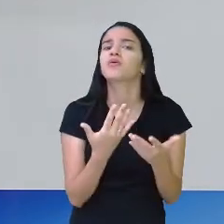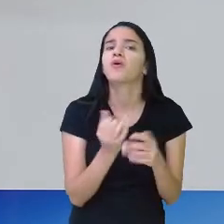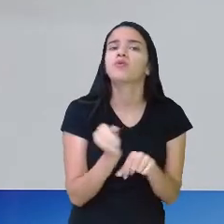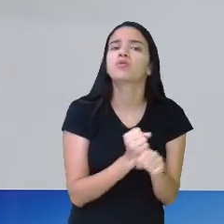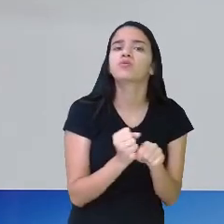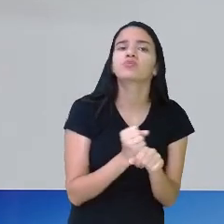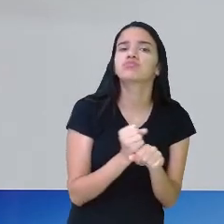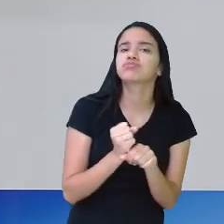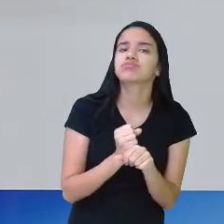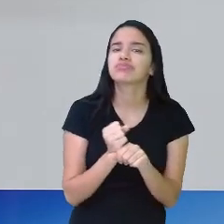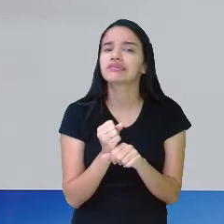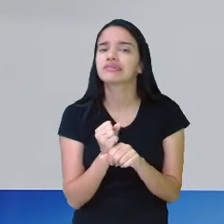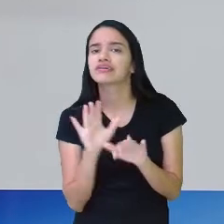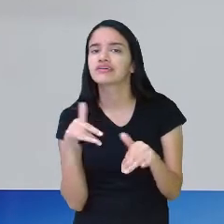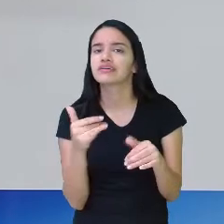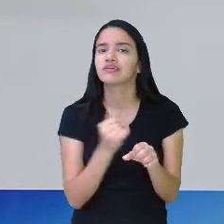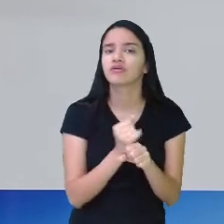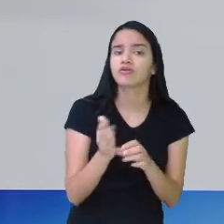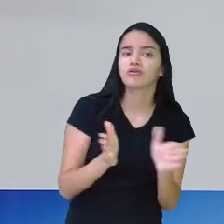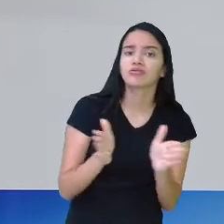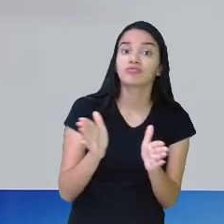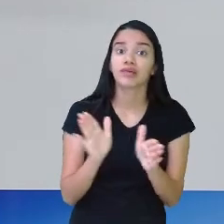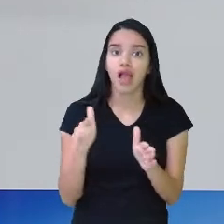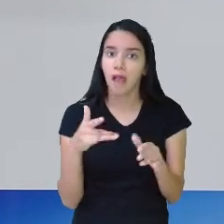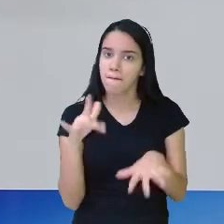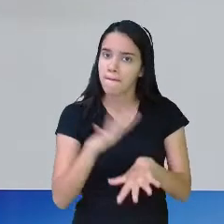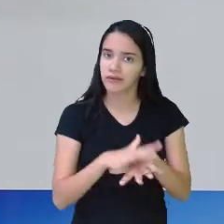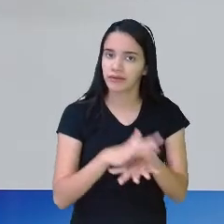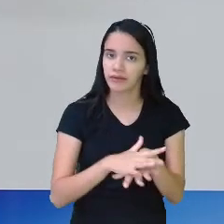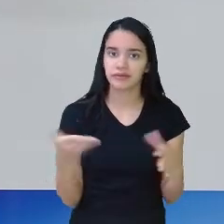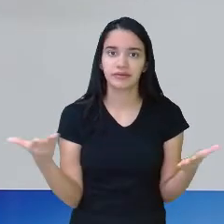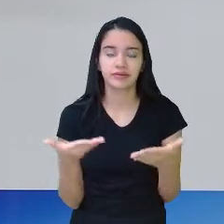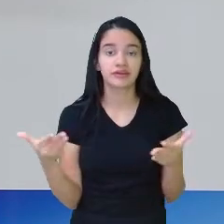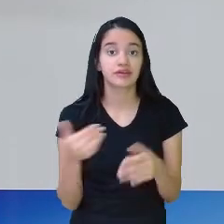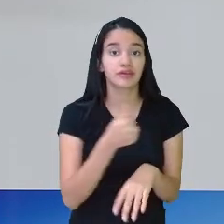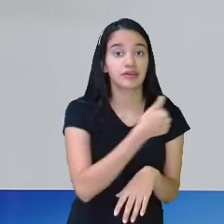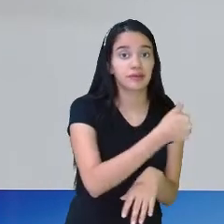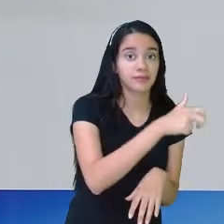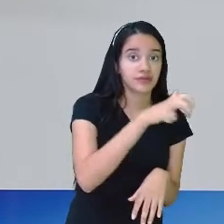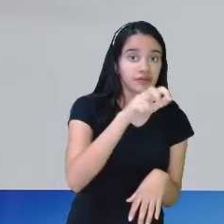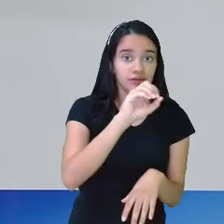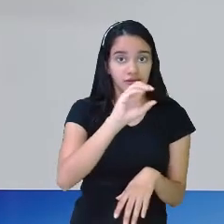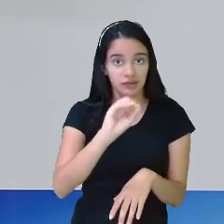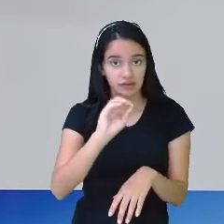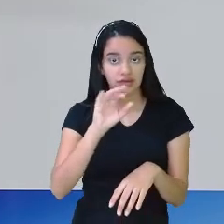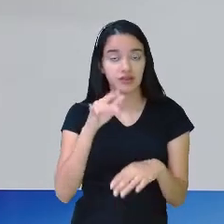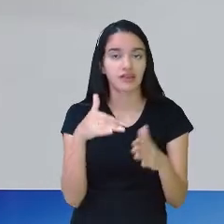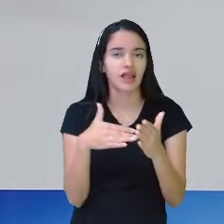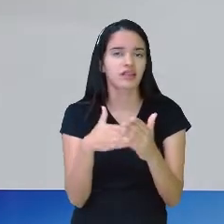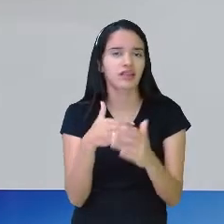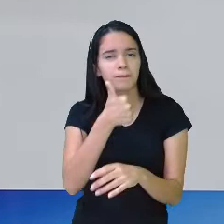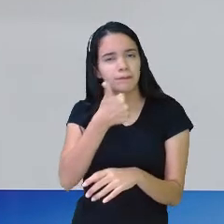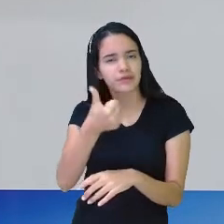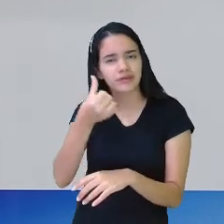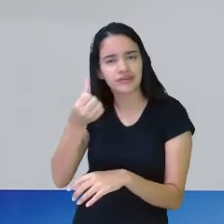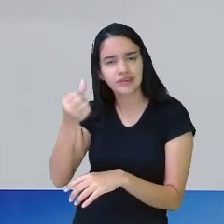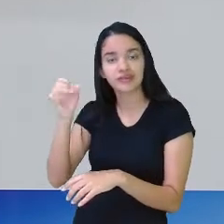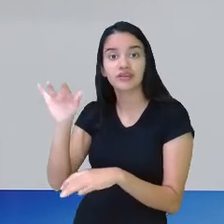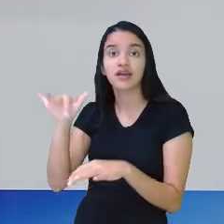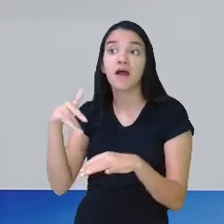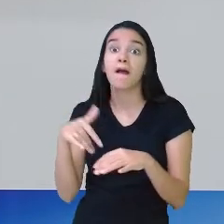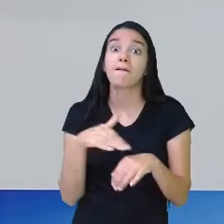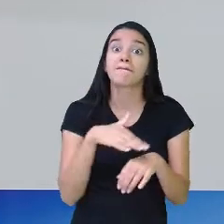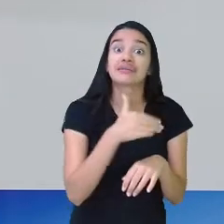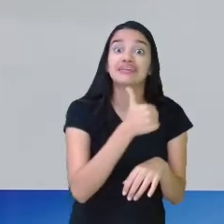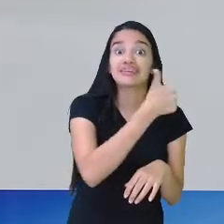passaram? De 1500, isso aqui é matemática agora, de 1500 para 1680, passaram mais de 180